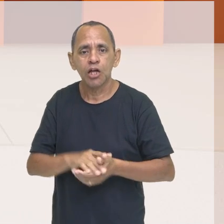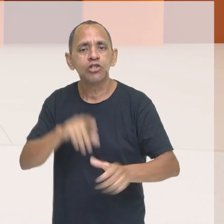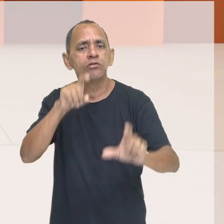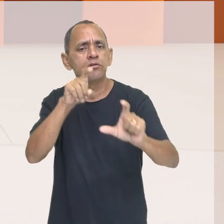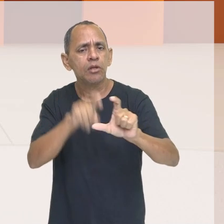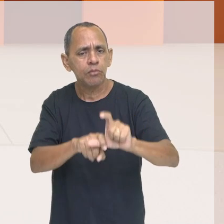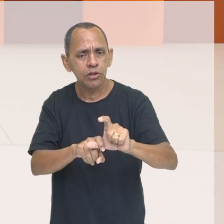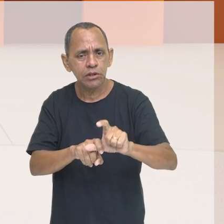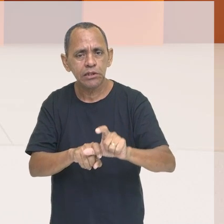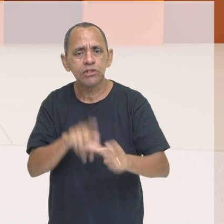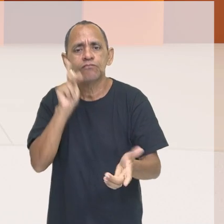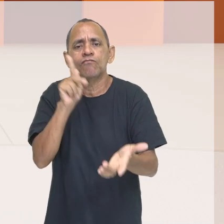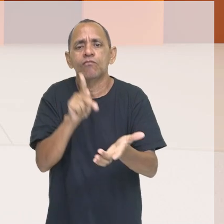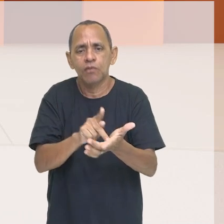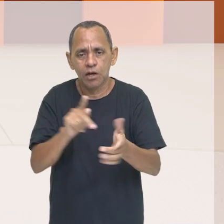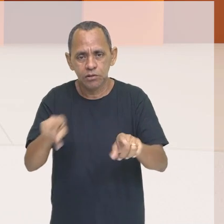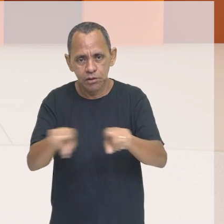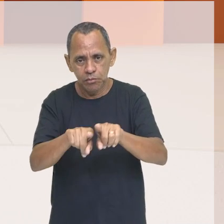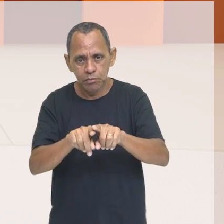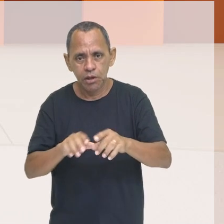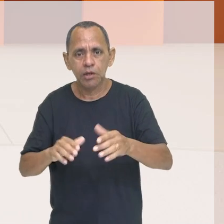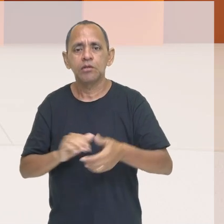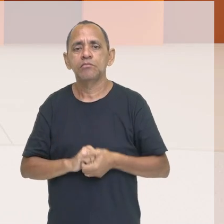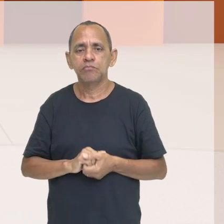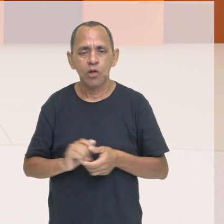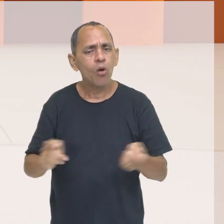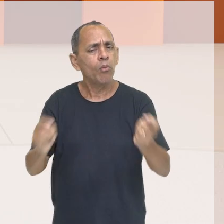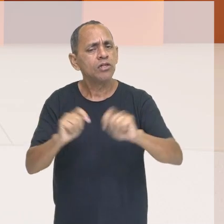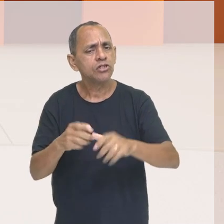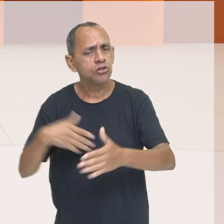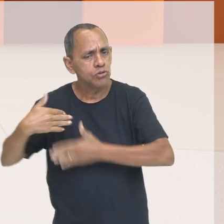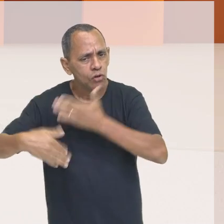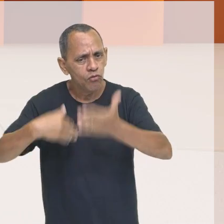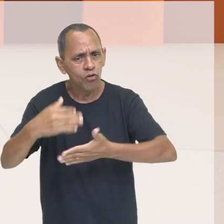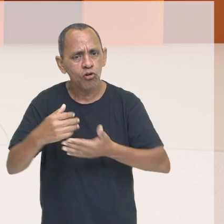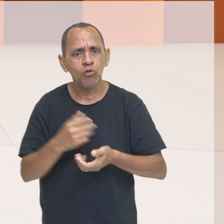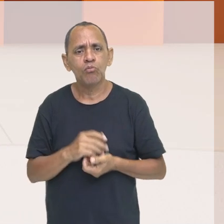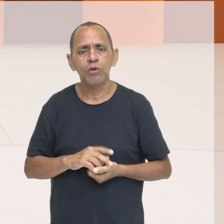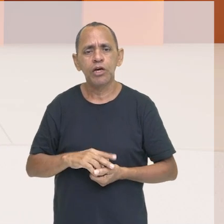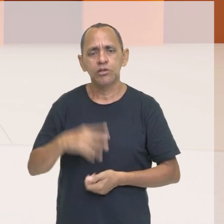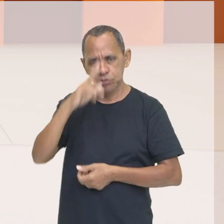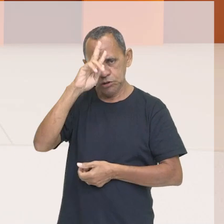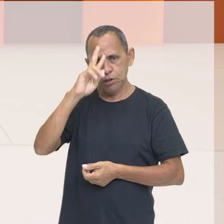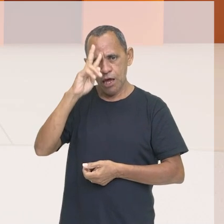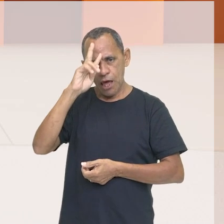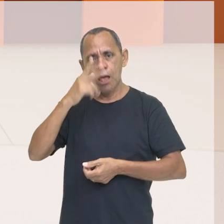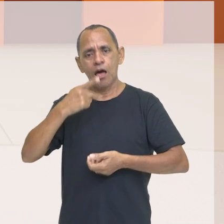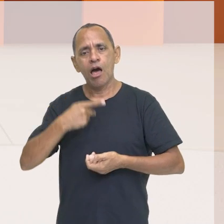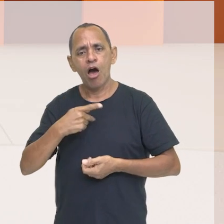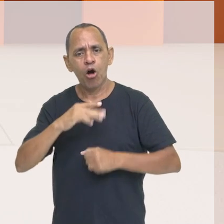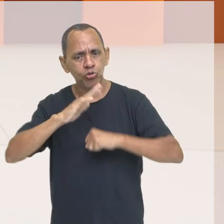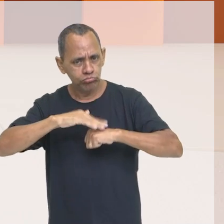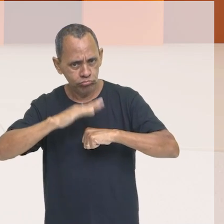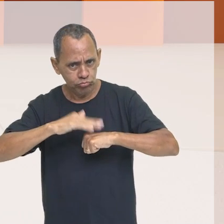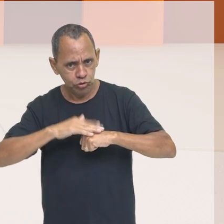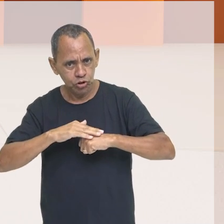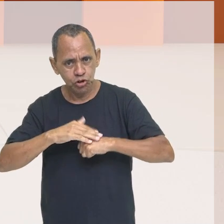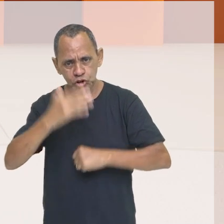o que possibilita o desenvolvimento da autoconfiança. Então, essa interação que acontece entre o